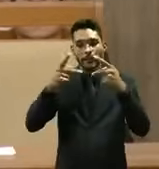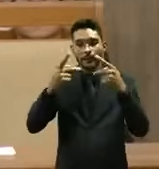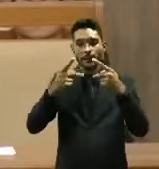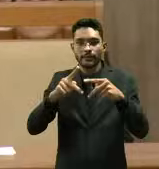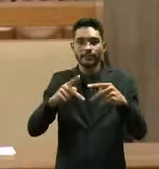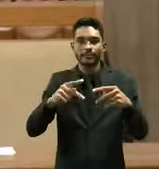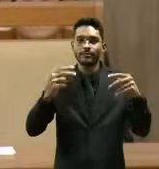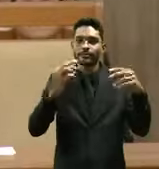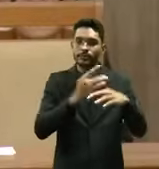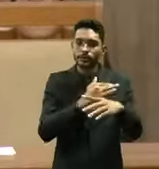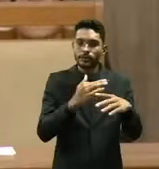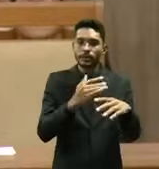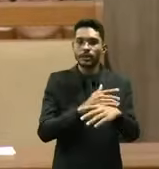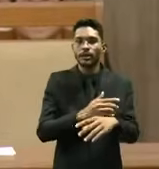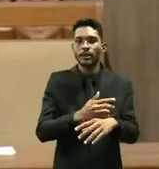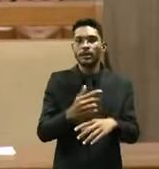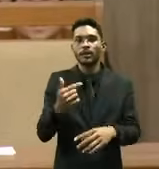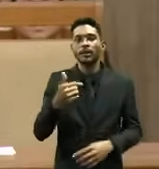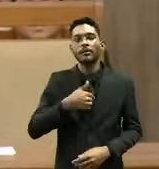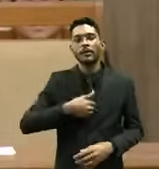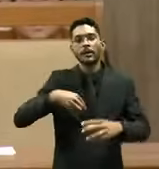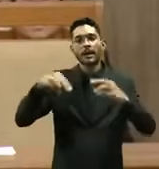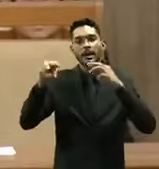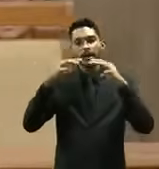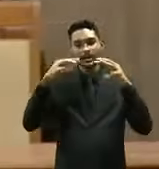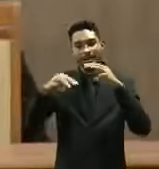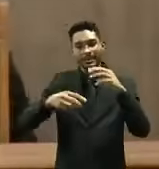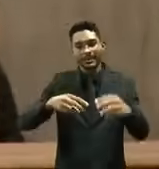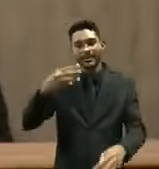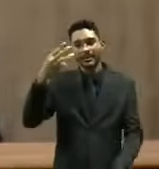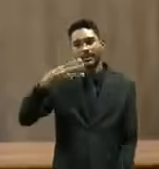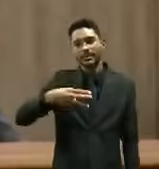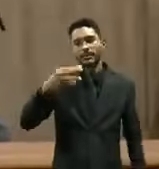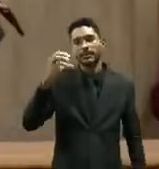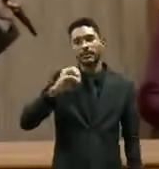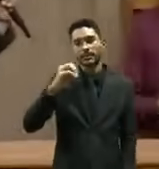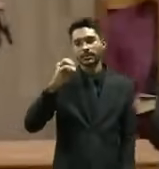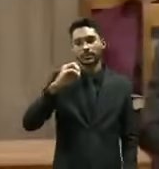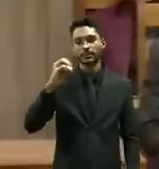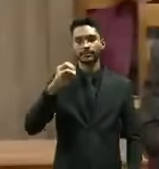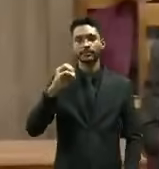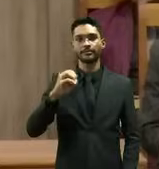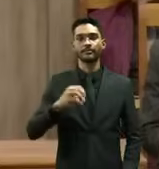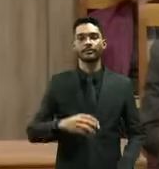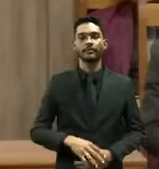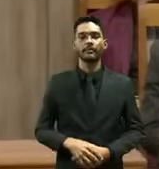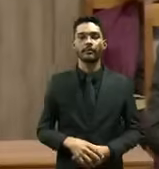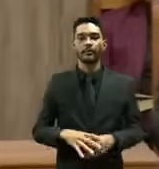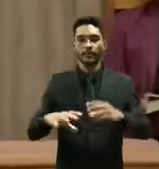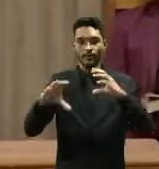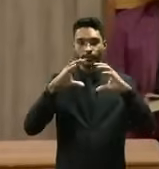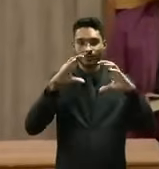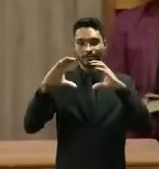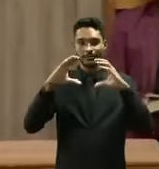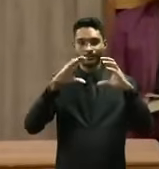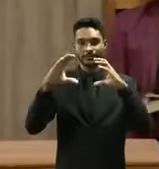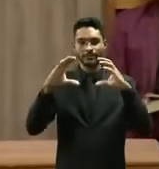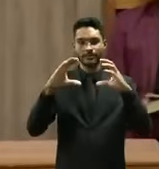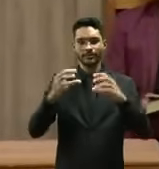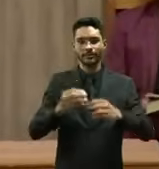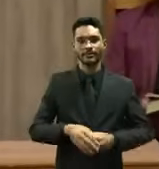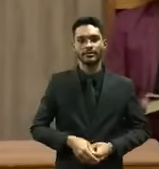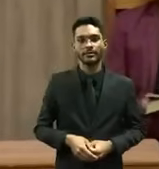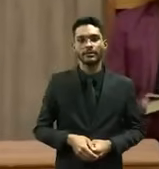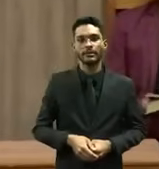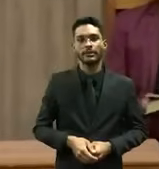30 corin para Jesus batizar com o espírito santo tudo isso eu já fiz 30 corin quando eu fui entregar o microfone era mais de